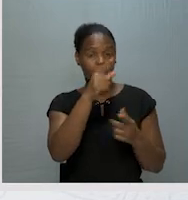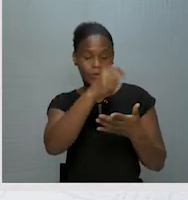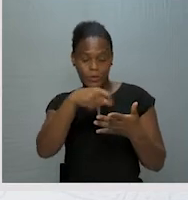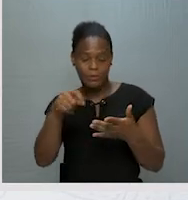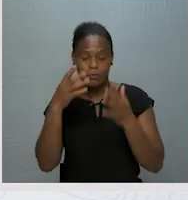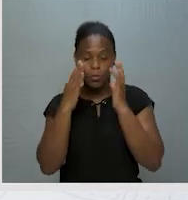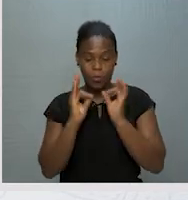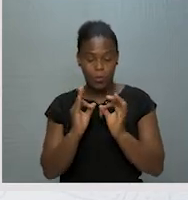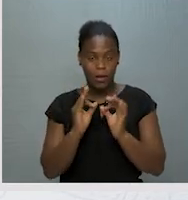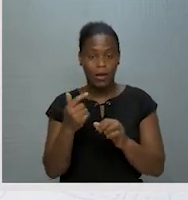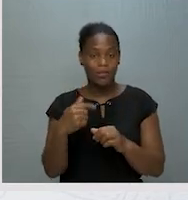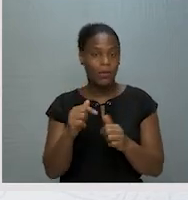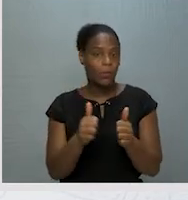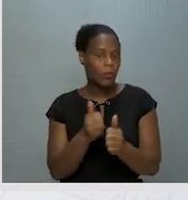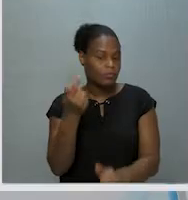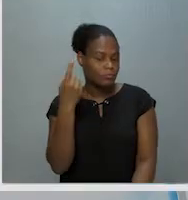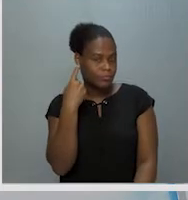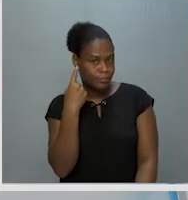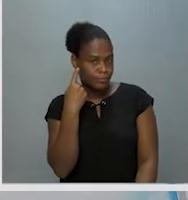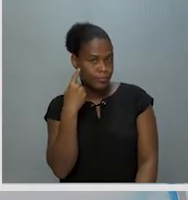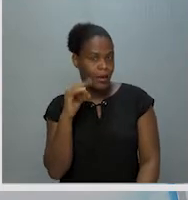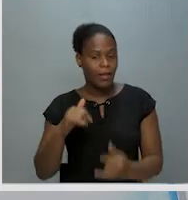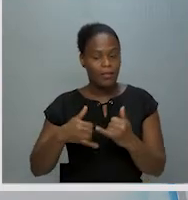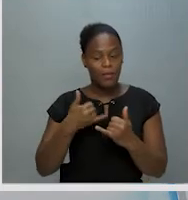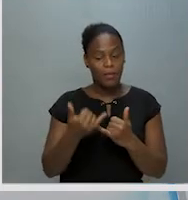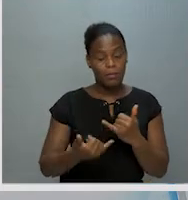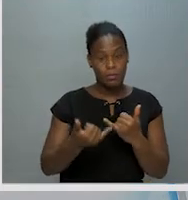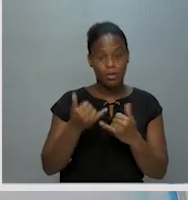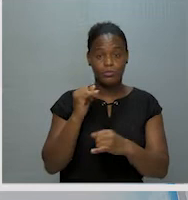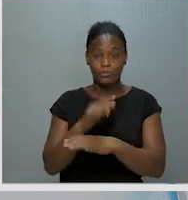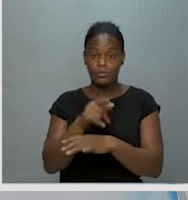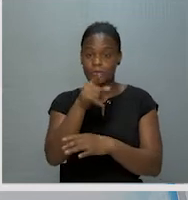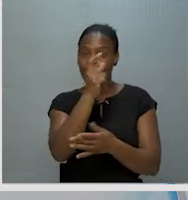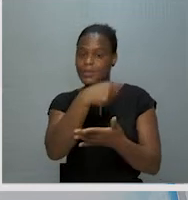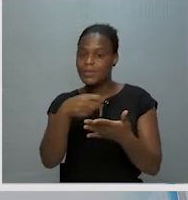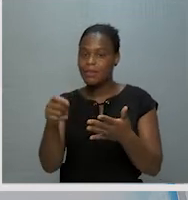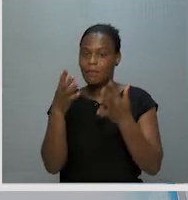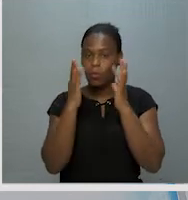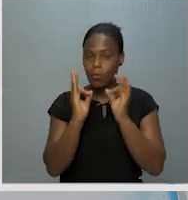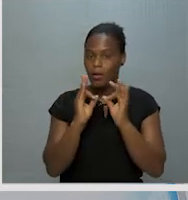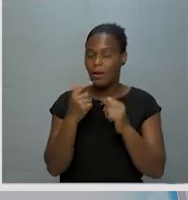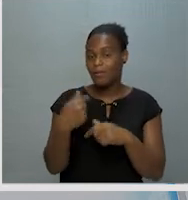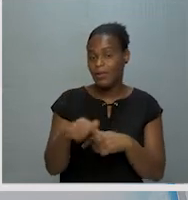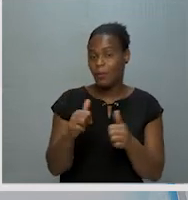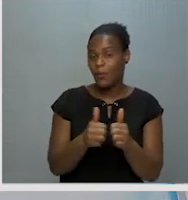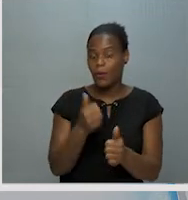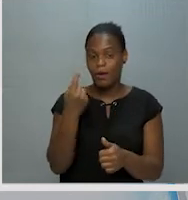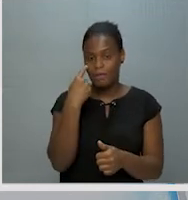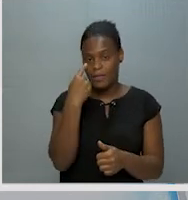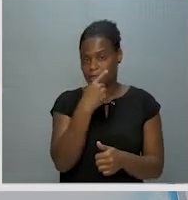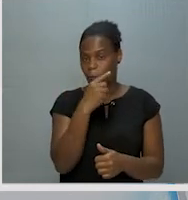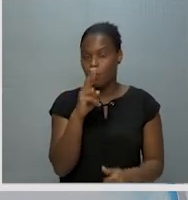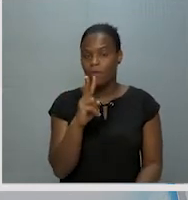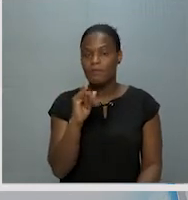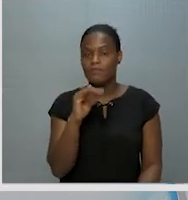cuidados a ter com a audição e no slide seguinte vocês vão escrever os cuidados a ter com